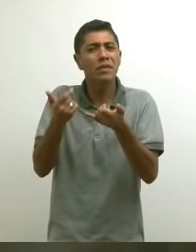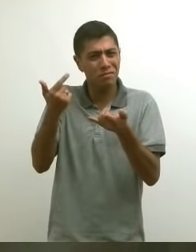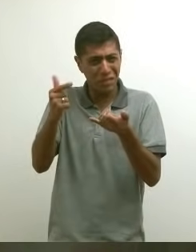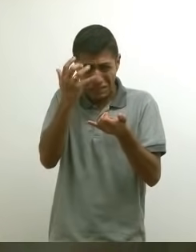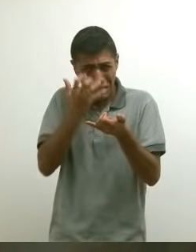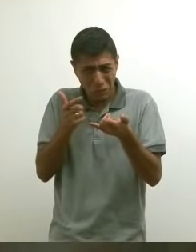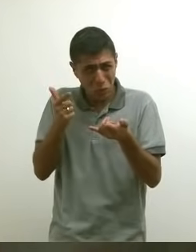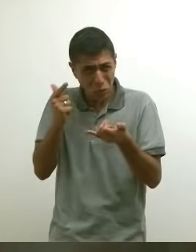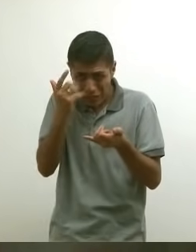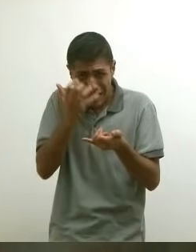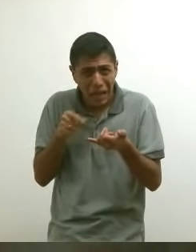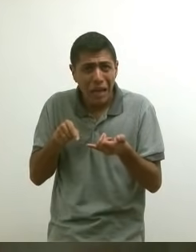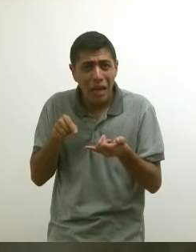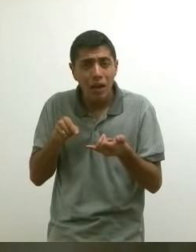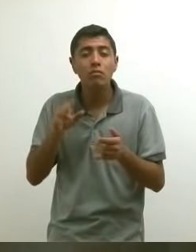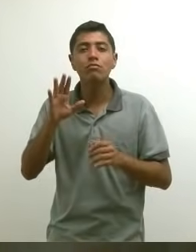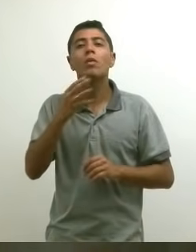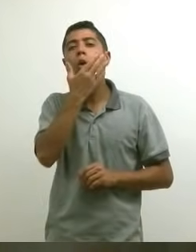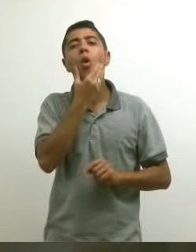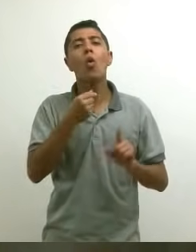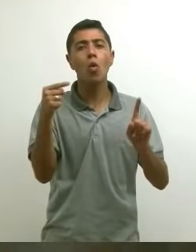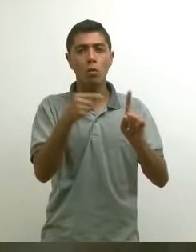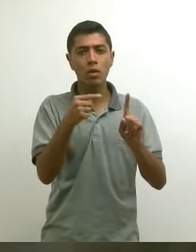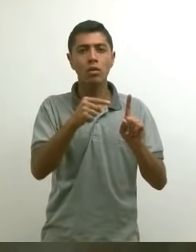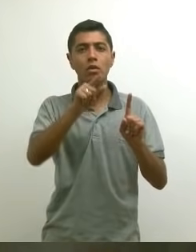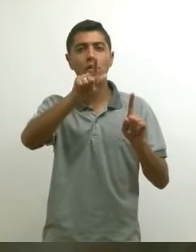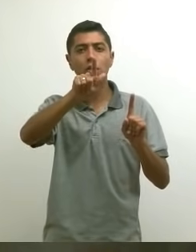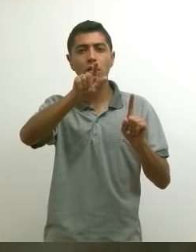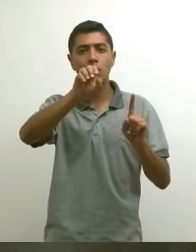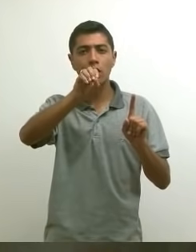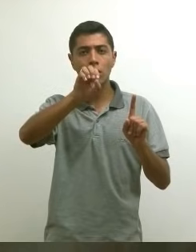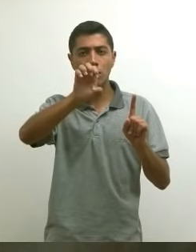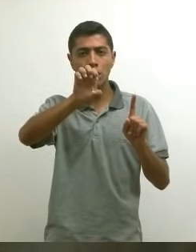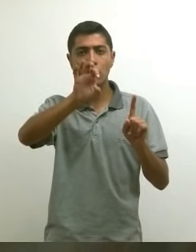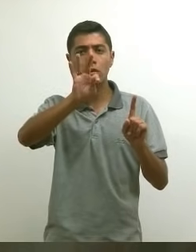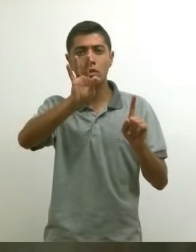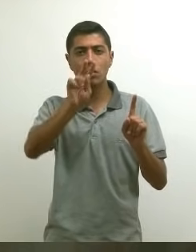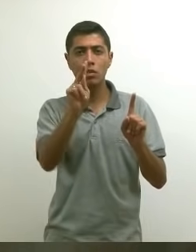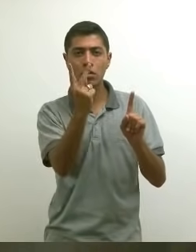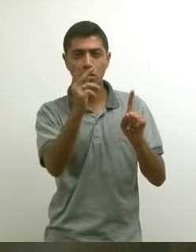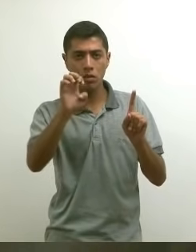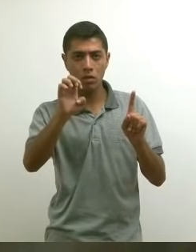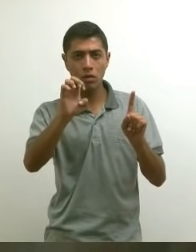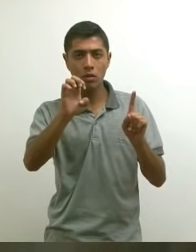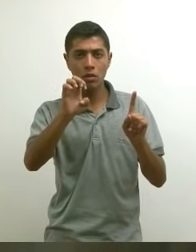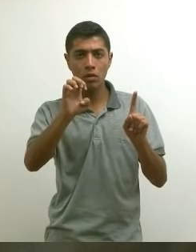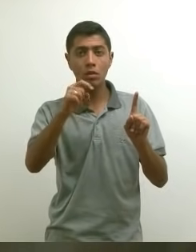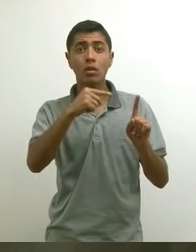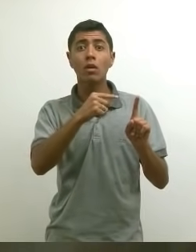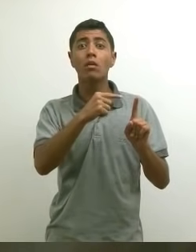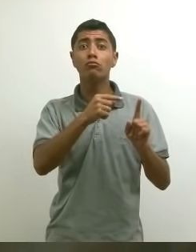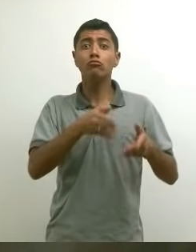autor do roubo o foguete que viveu de 1749 1832